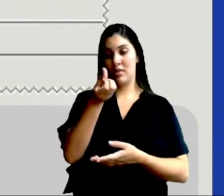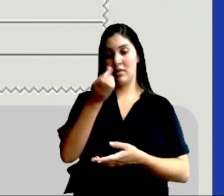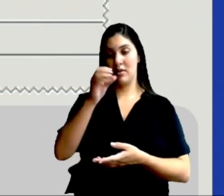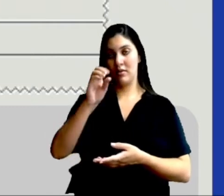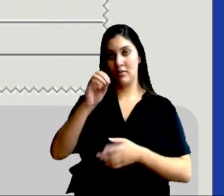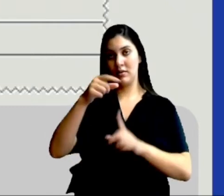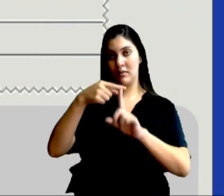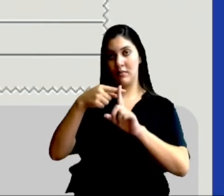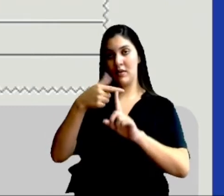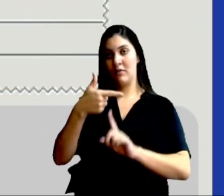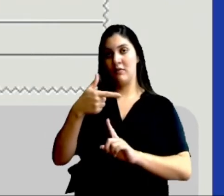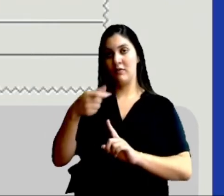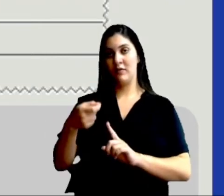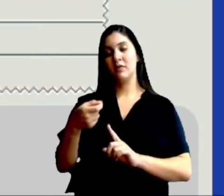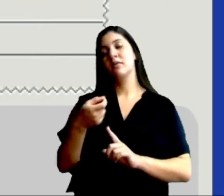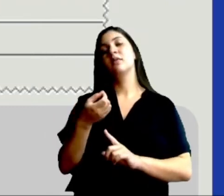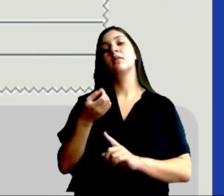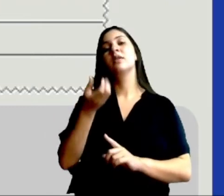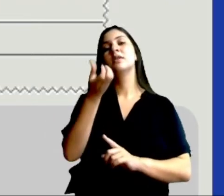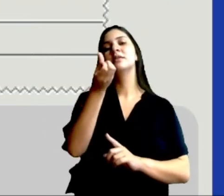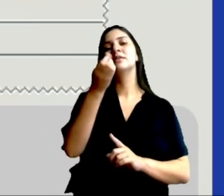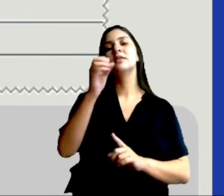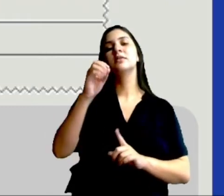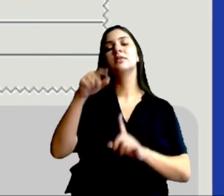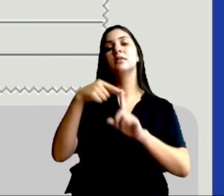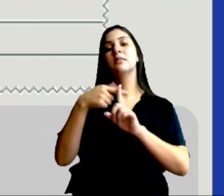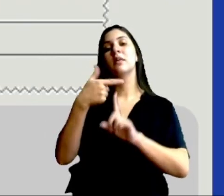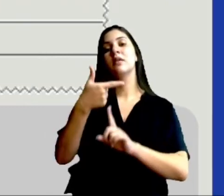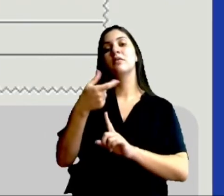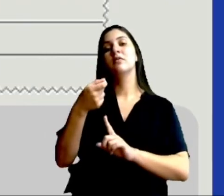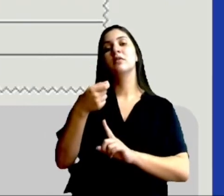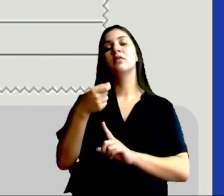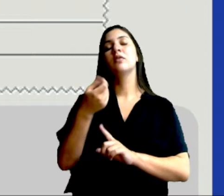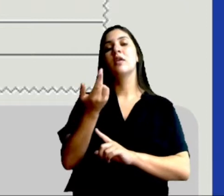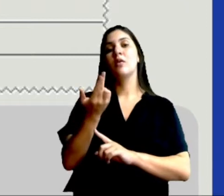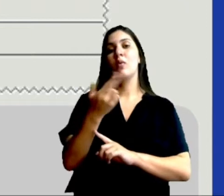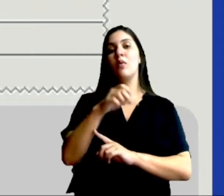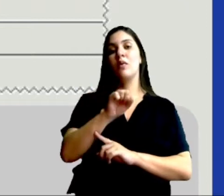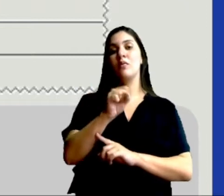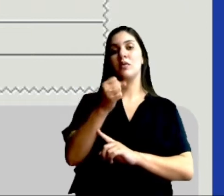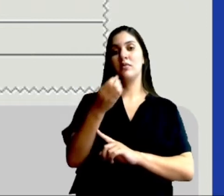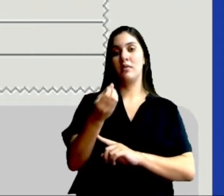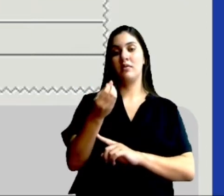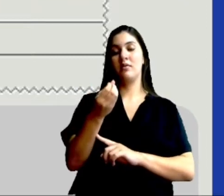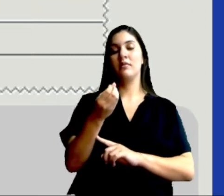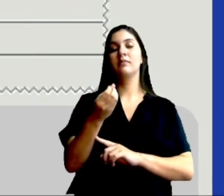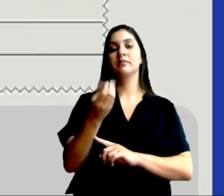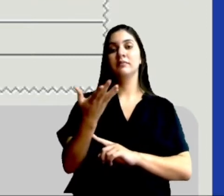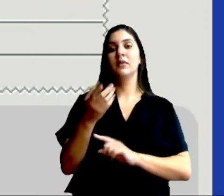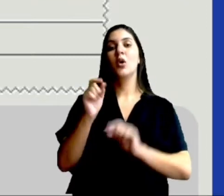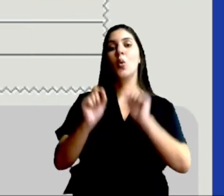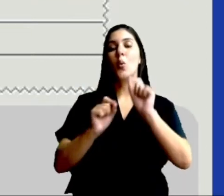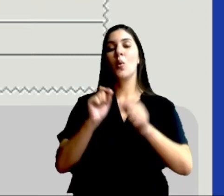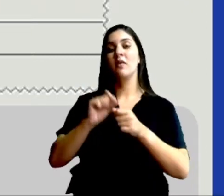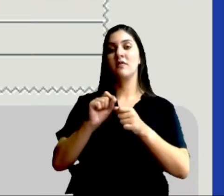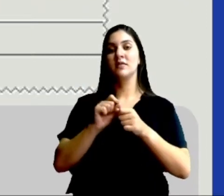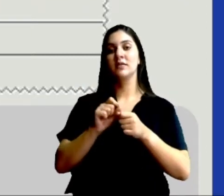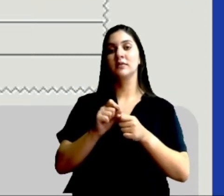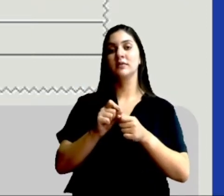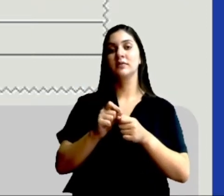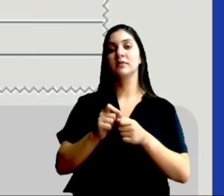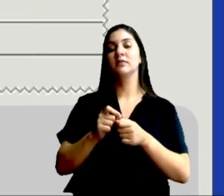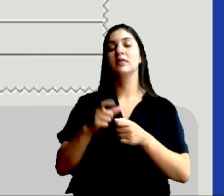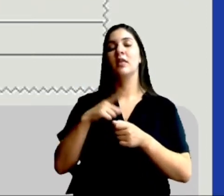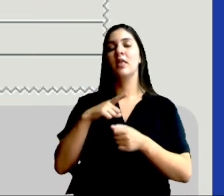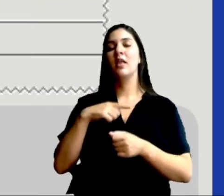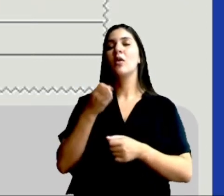60 mais 20. 60 mais 20 vai me dar 80. E aí o que é que a gente faz?